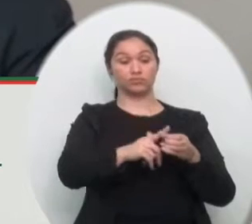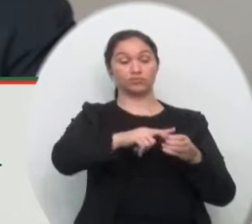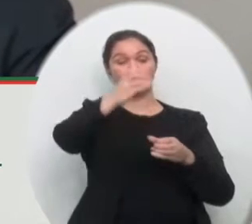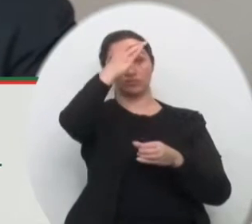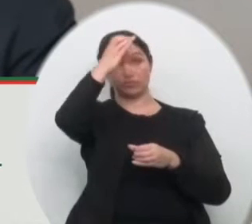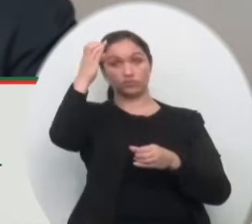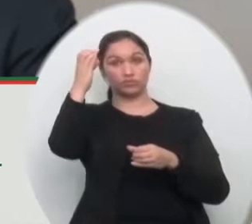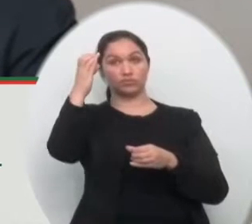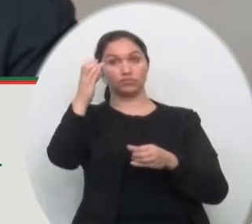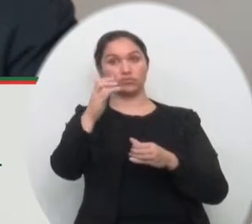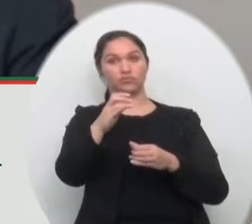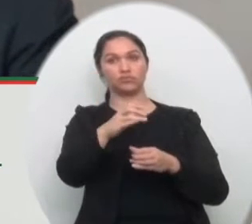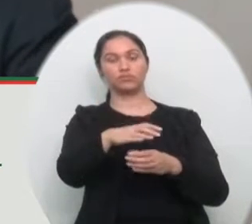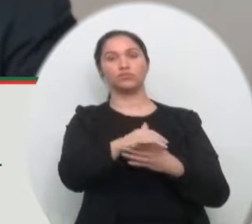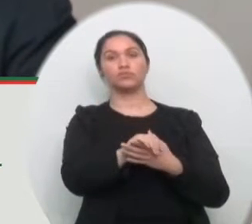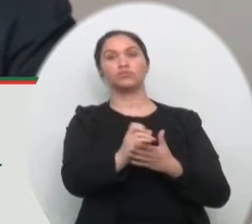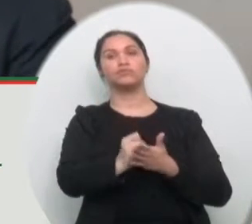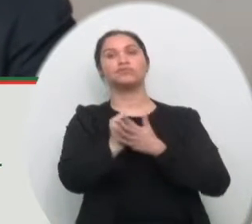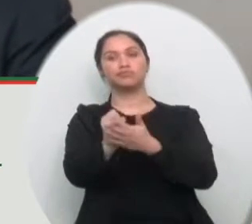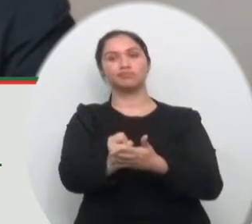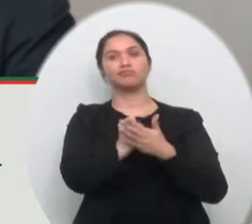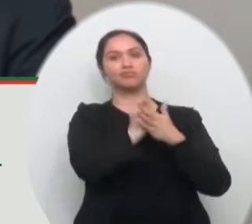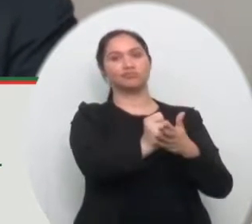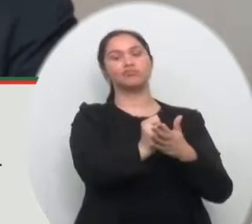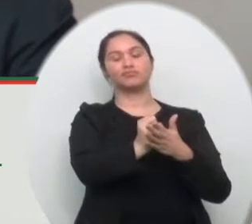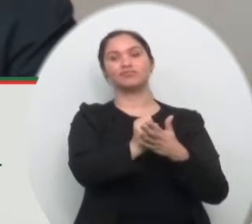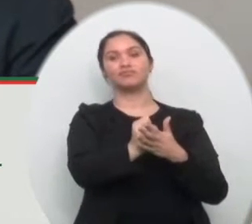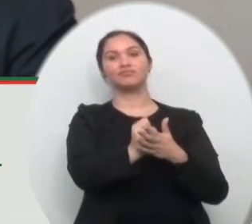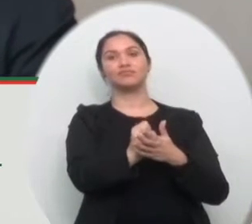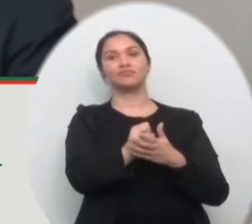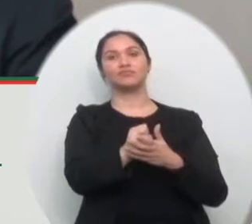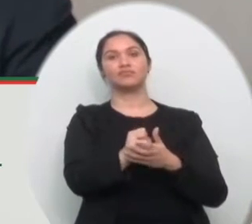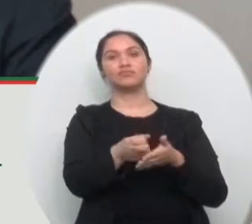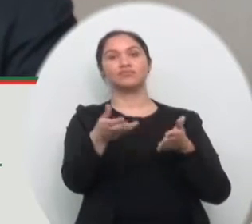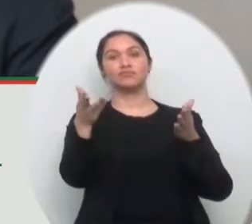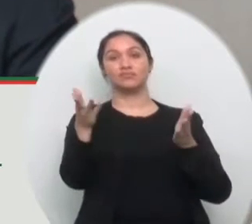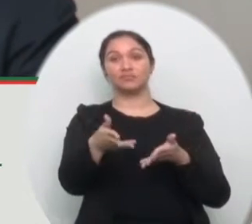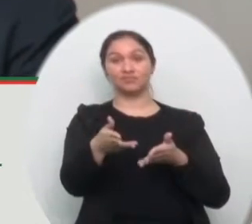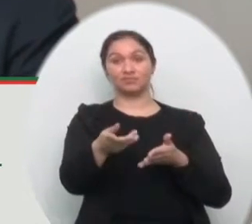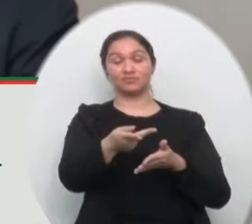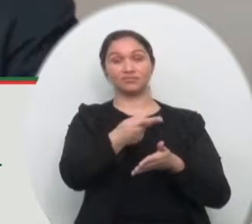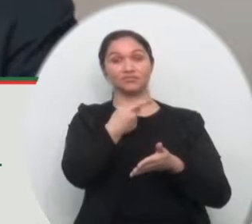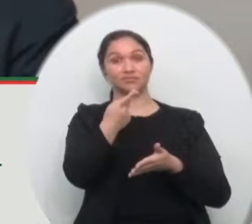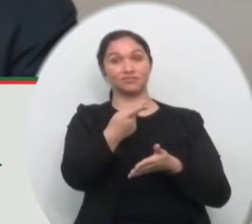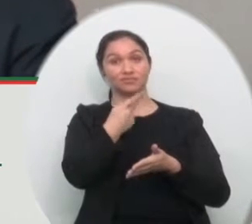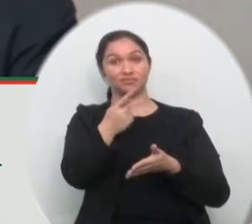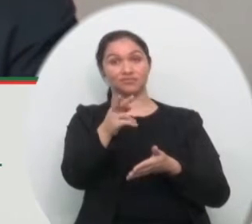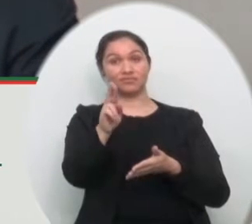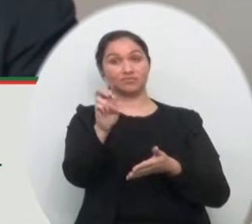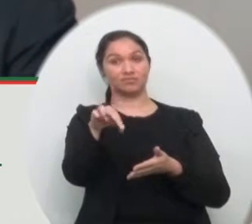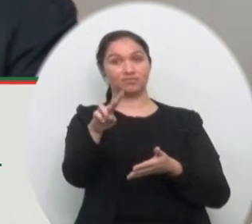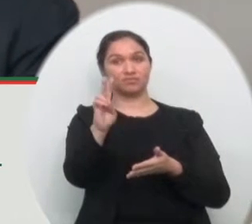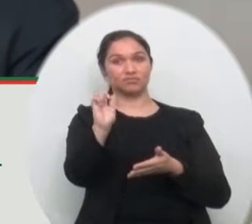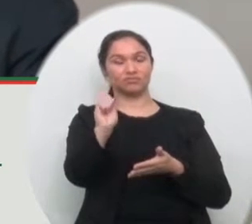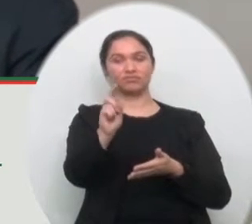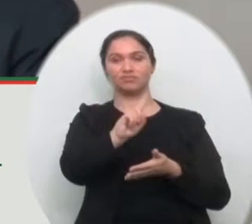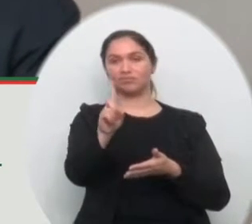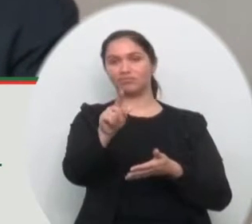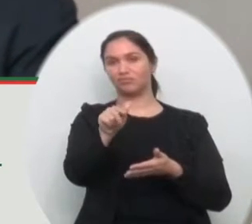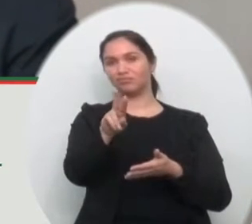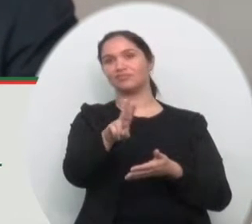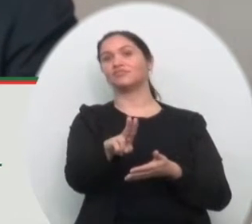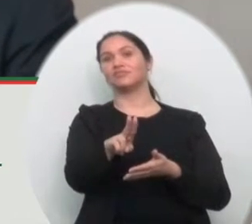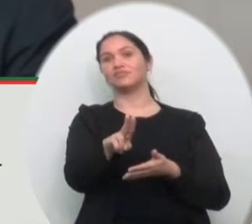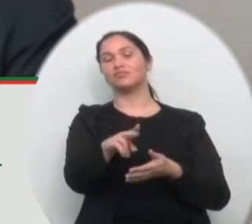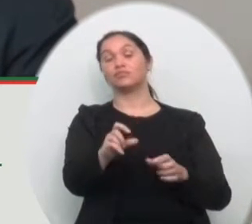estão somando muito. Hoje não vou falar muito da Lu, não, hoje eu vou falar do Renan, né, a Lu, o trabalho que ela faz, né, mas a gente vai falar do Renan. E o